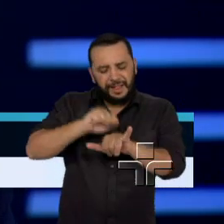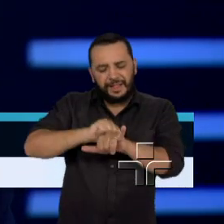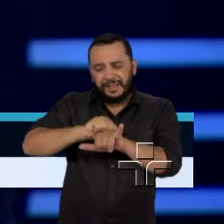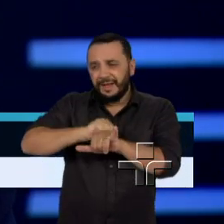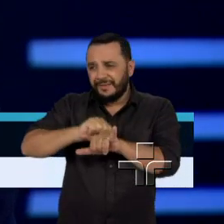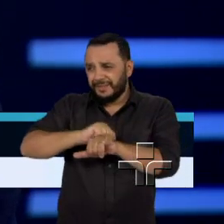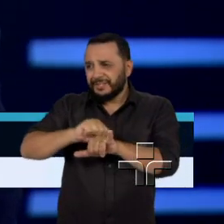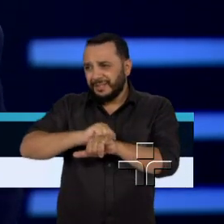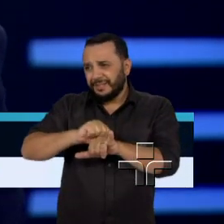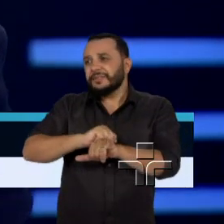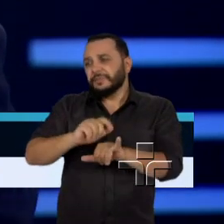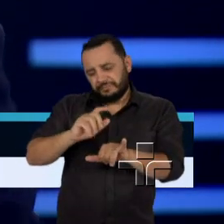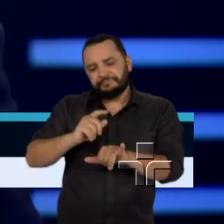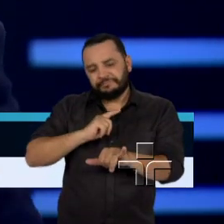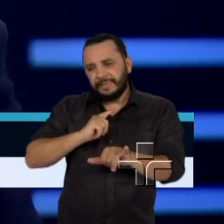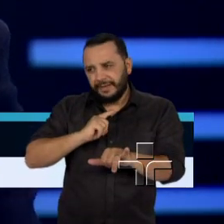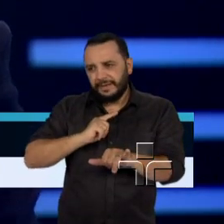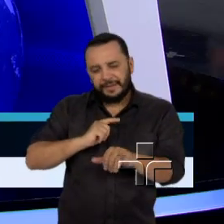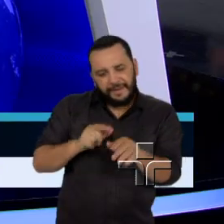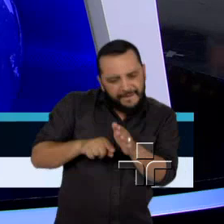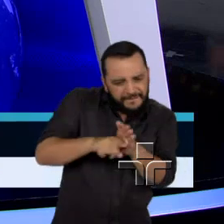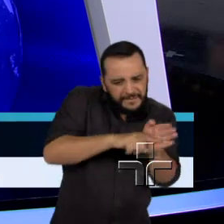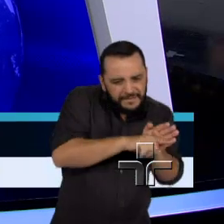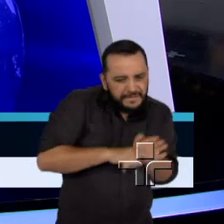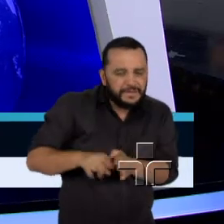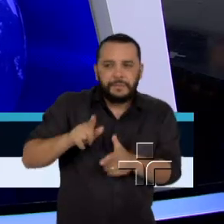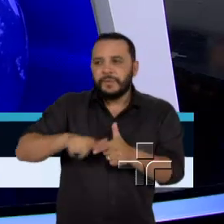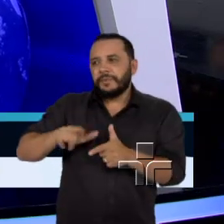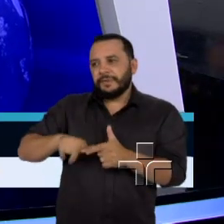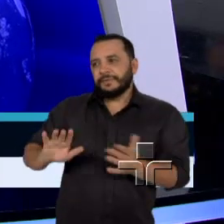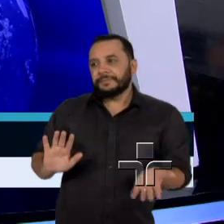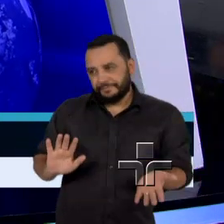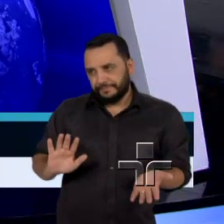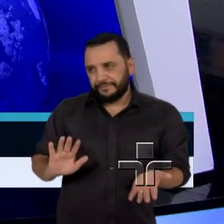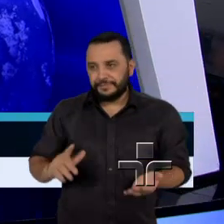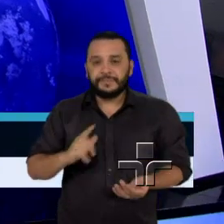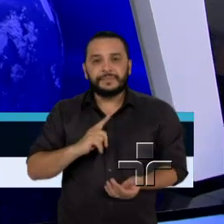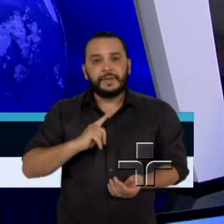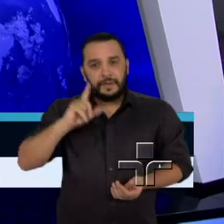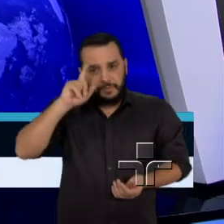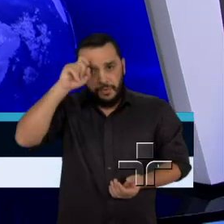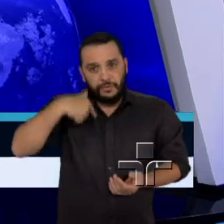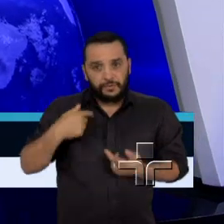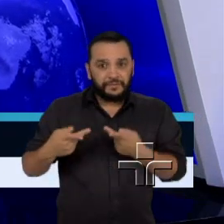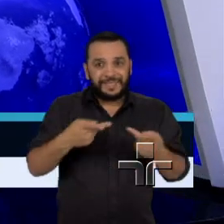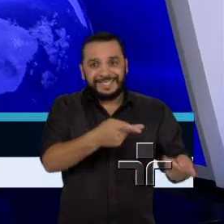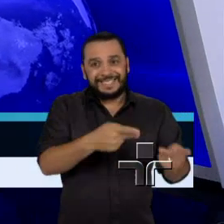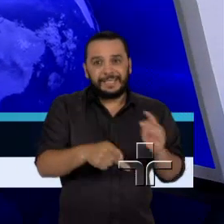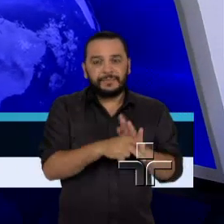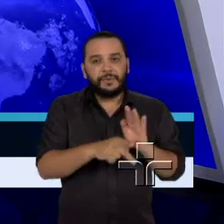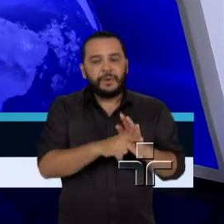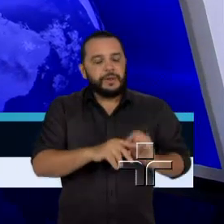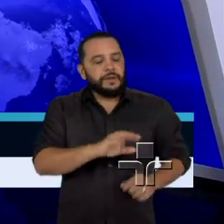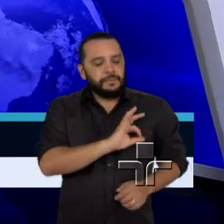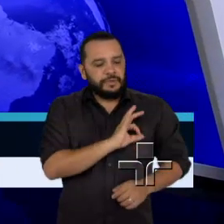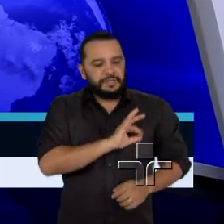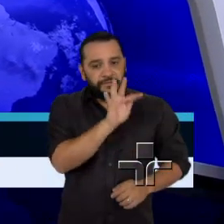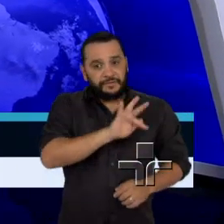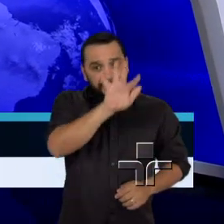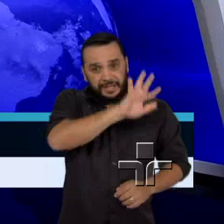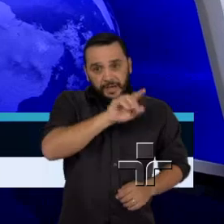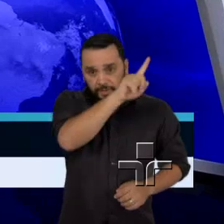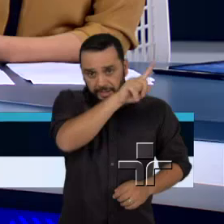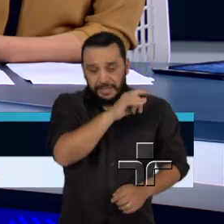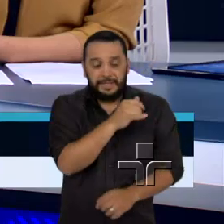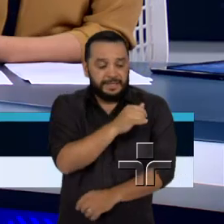com esse problema. Pode, sobre a visita do ministro Sérgio Moro à Superintendência da Polícia Federal no Rio, ela pode ser lida como um revide do